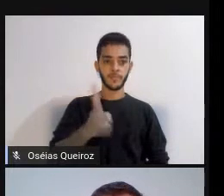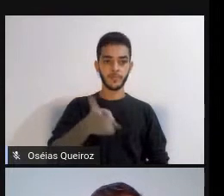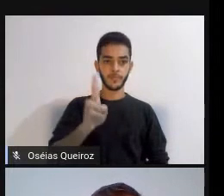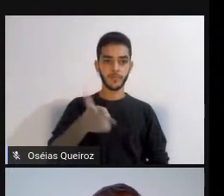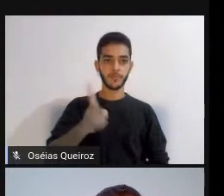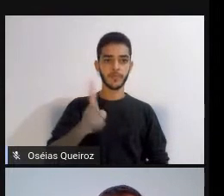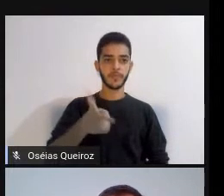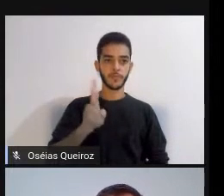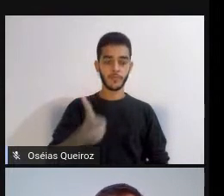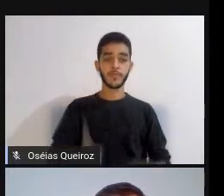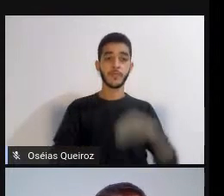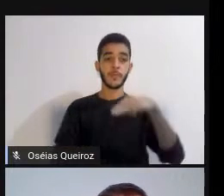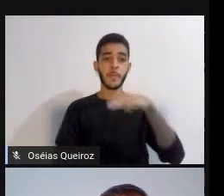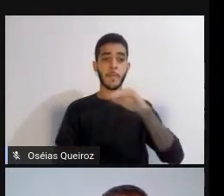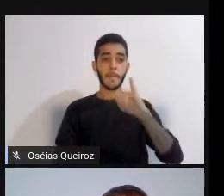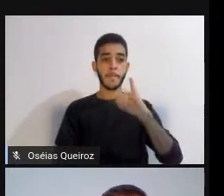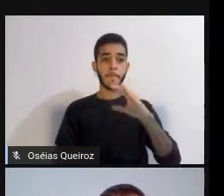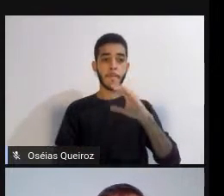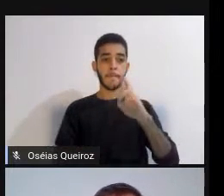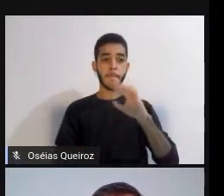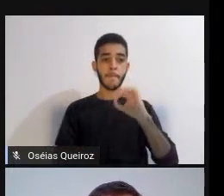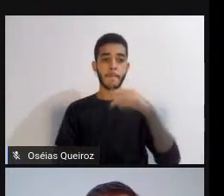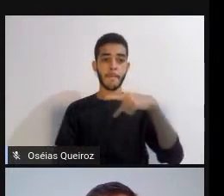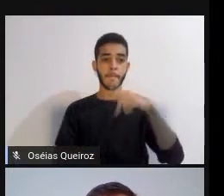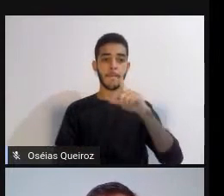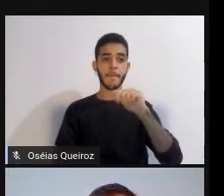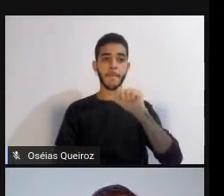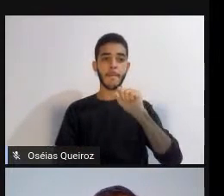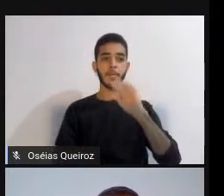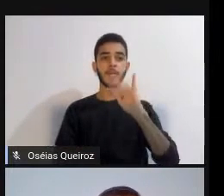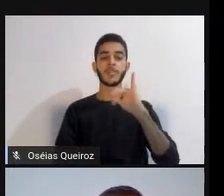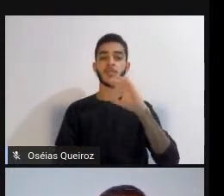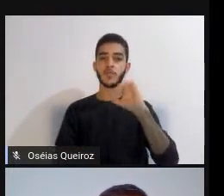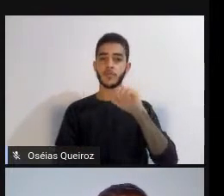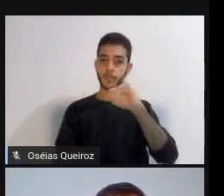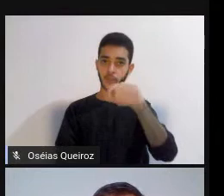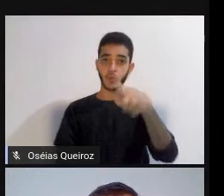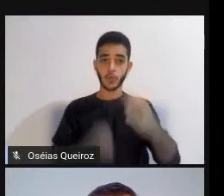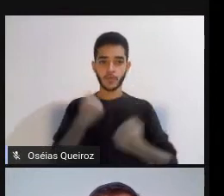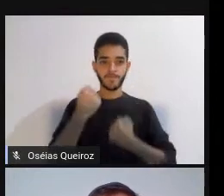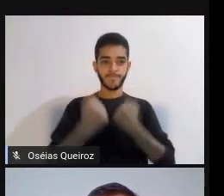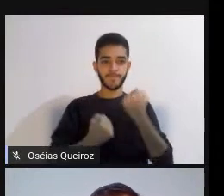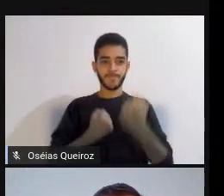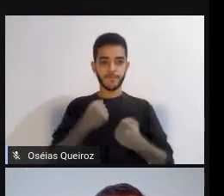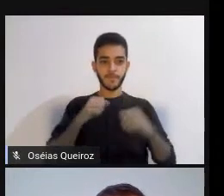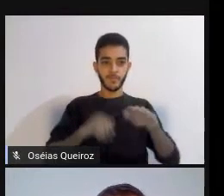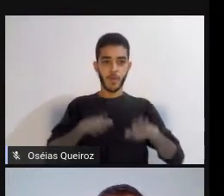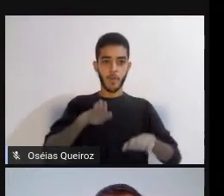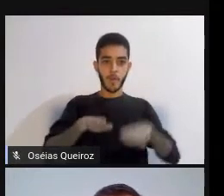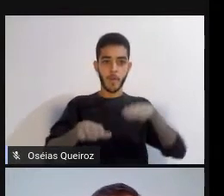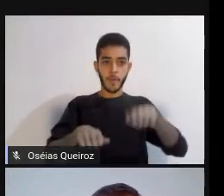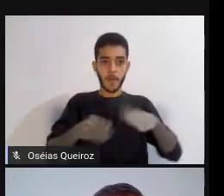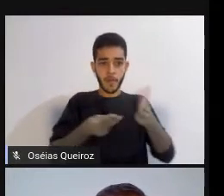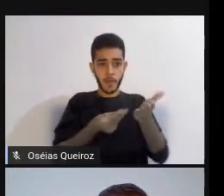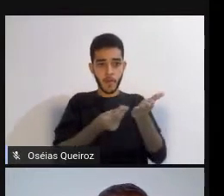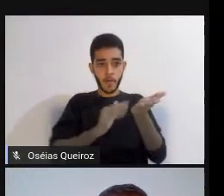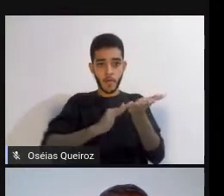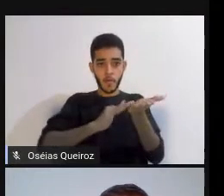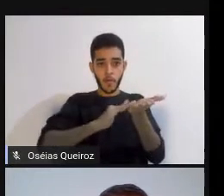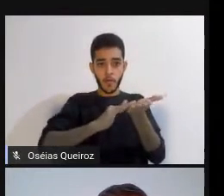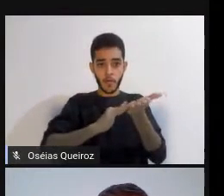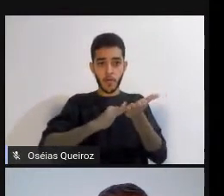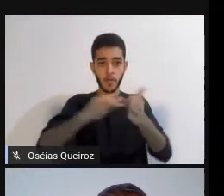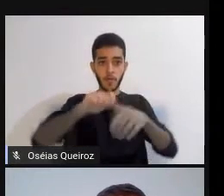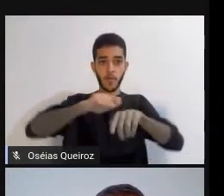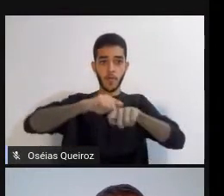gerando microplástico. Se você está caminhando e está utilizando o seu tênis, que é constituído por uma borracha feita de